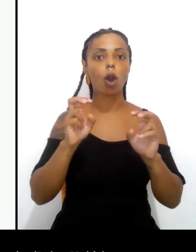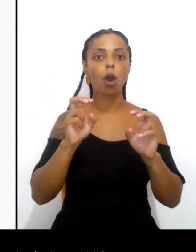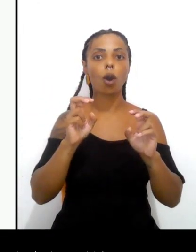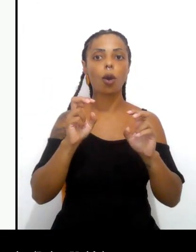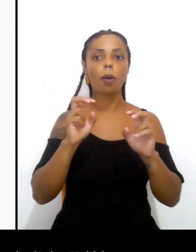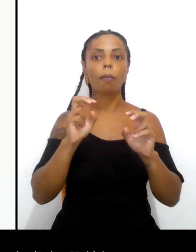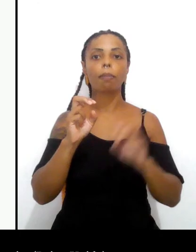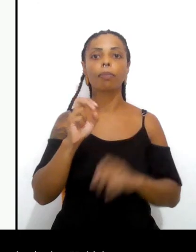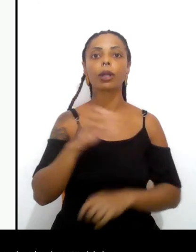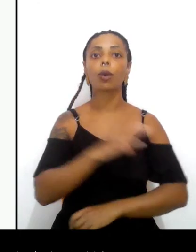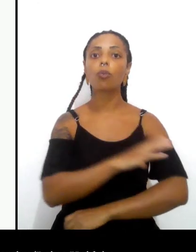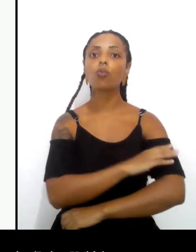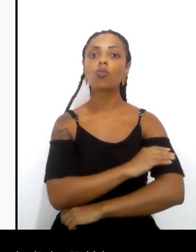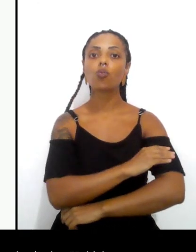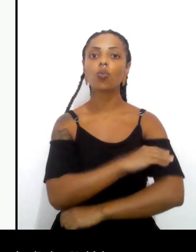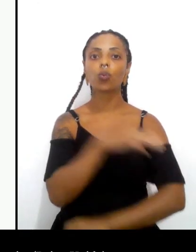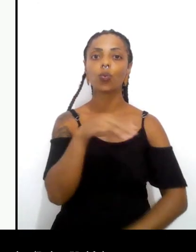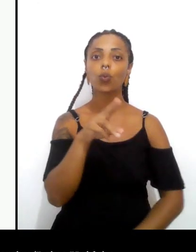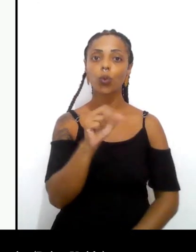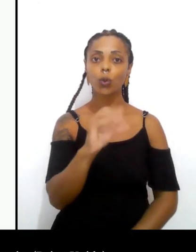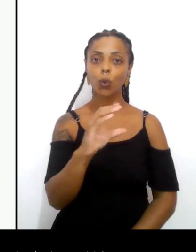e carne